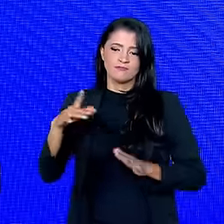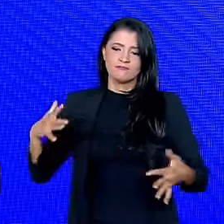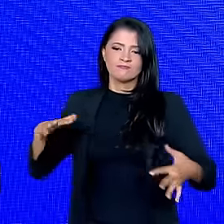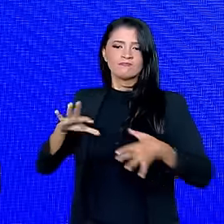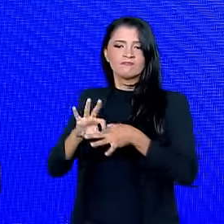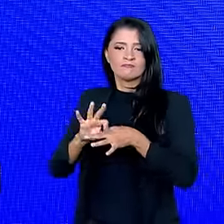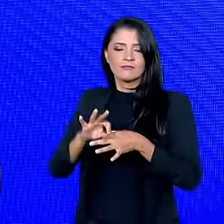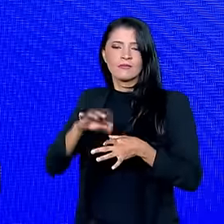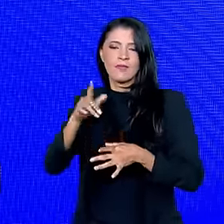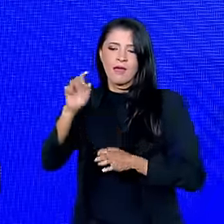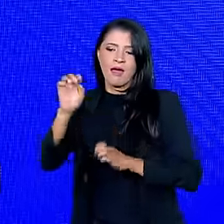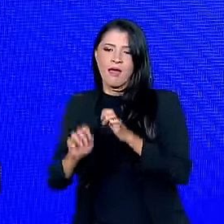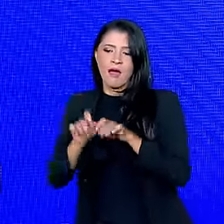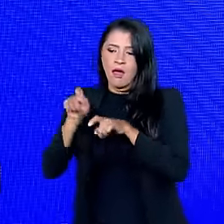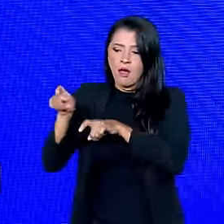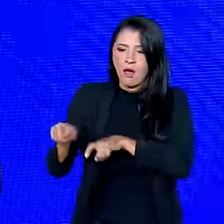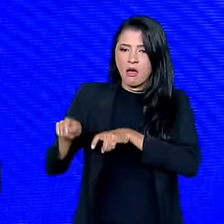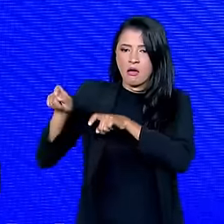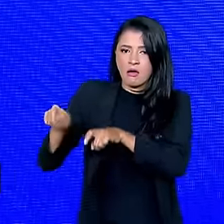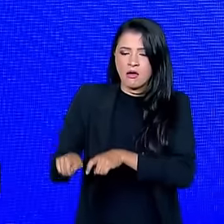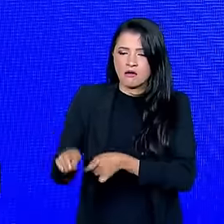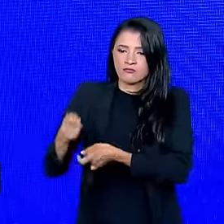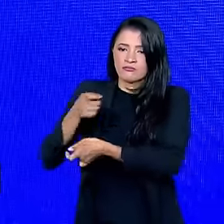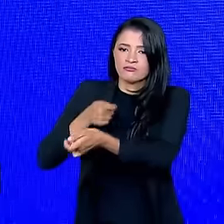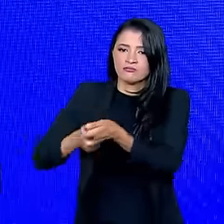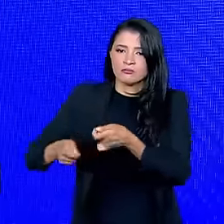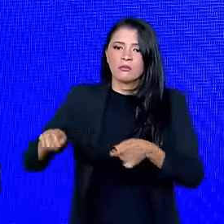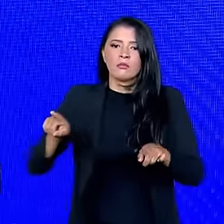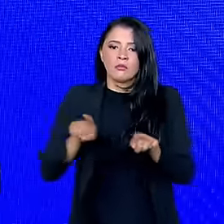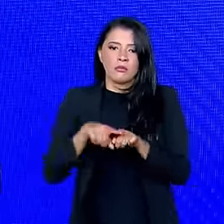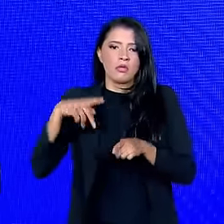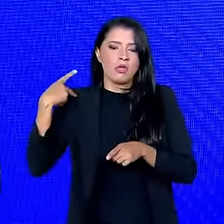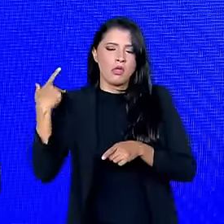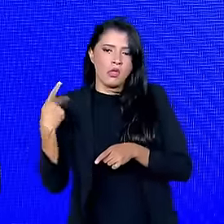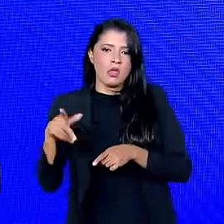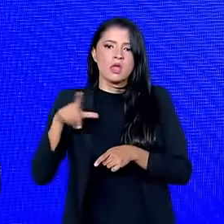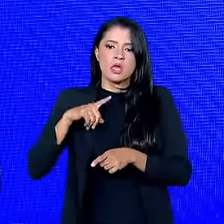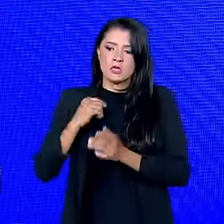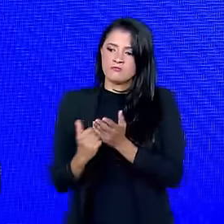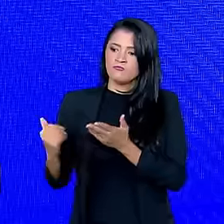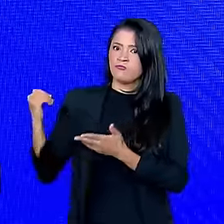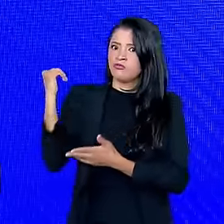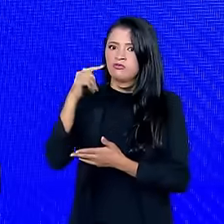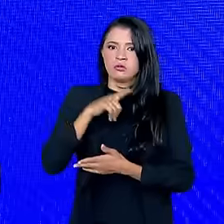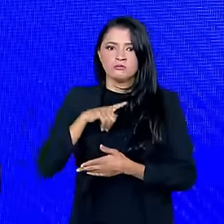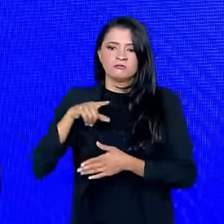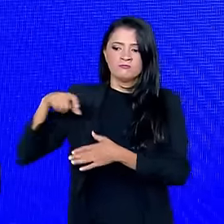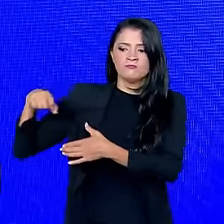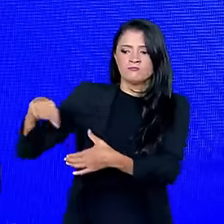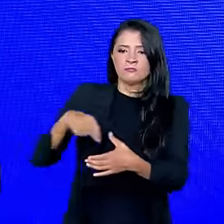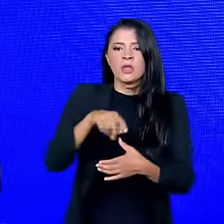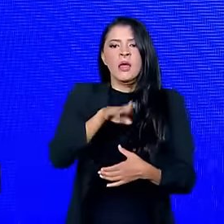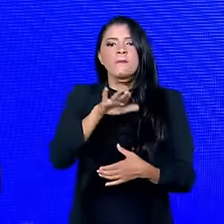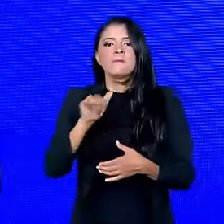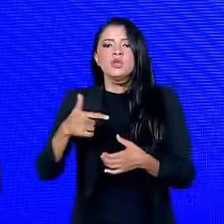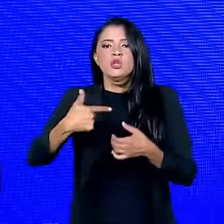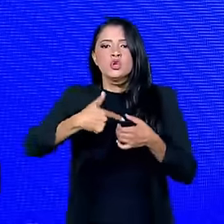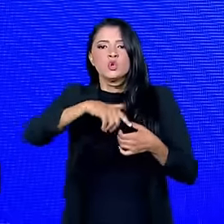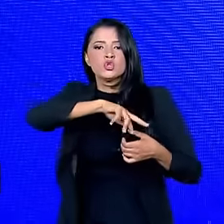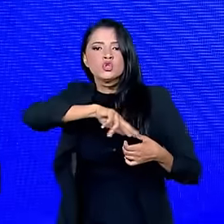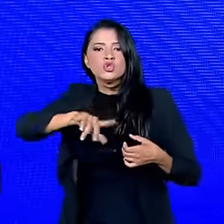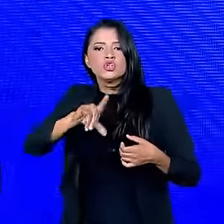vinculados à agroindústria e esses com um grau de sinergia também com a produção de biodiesel,